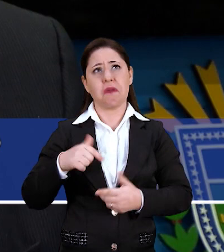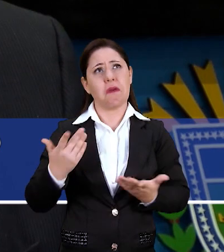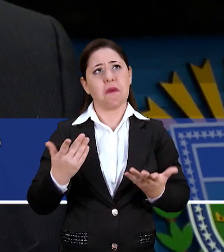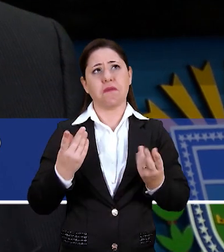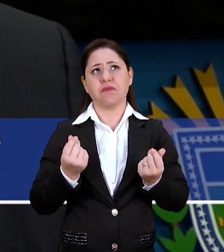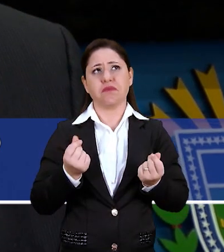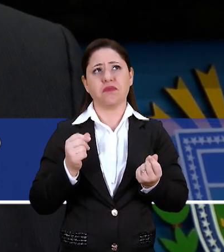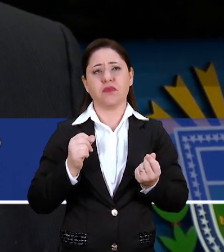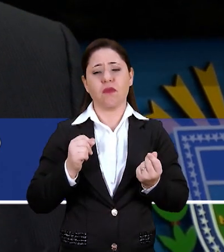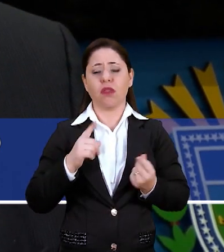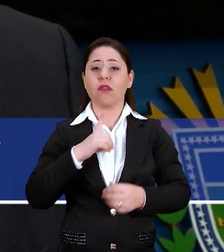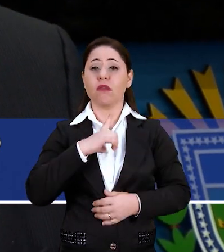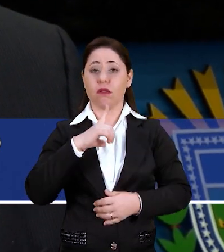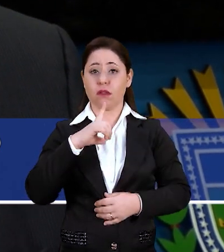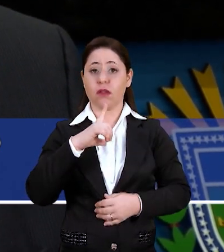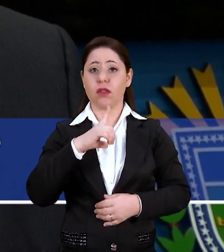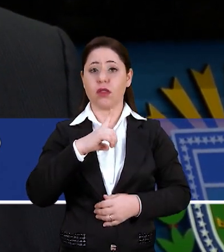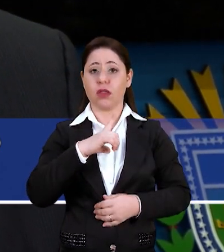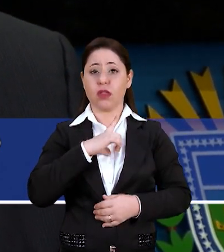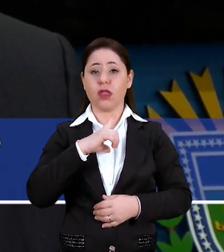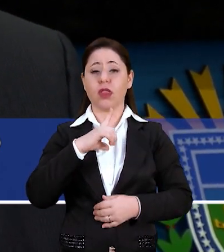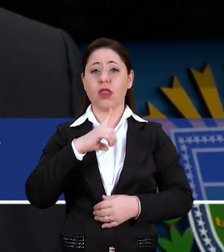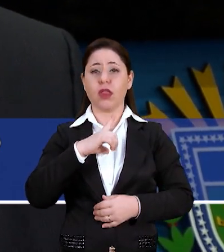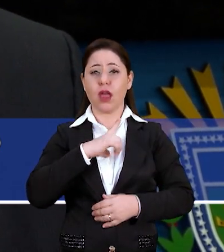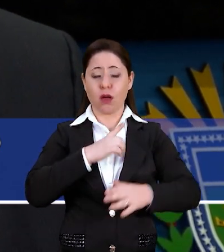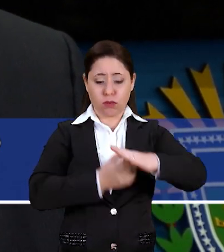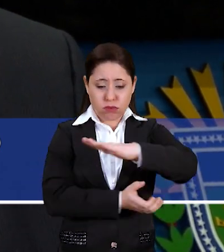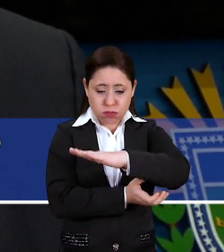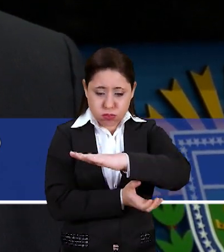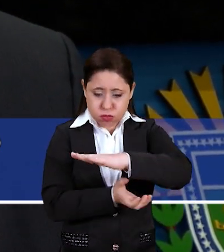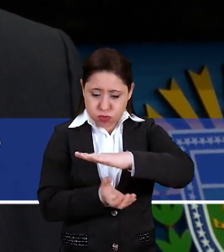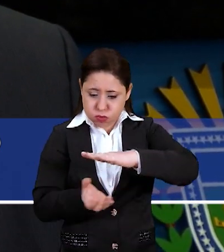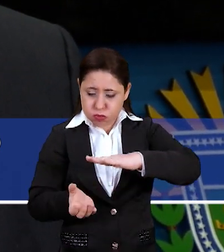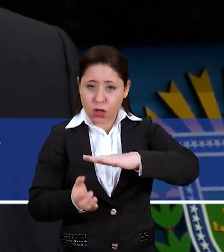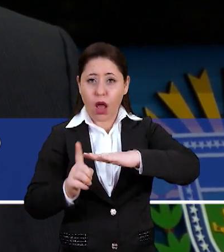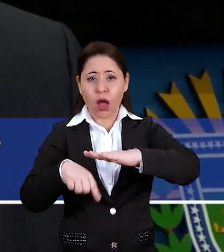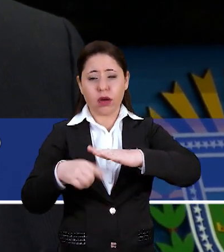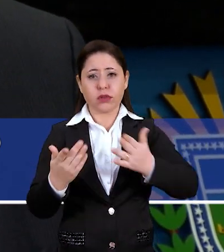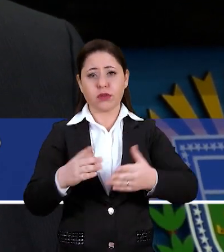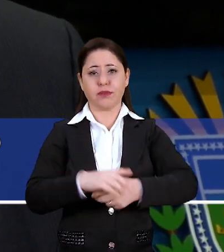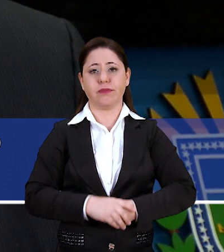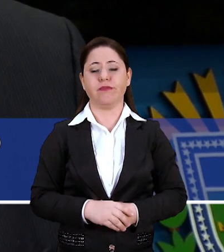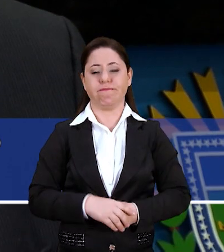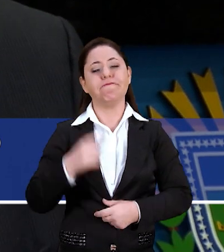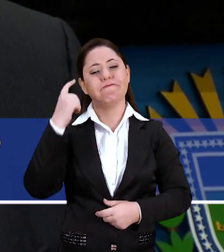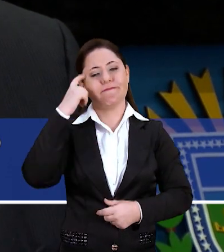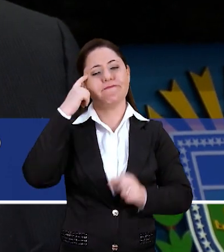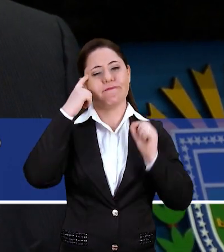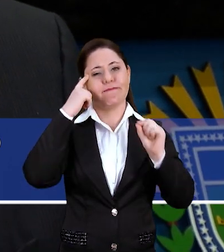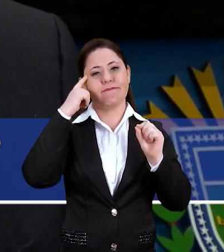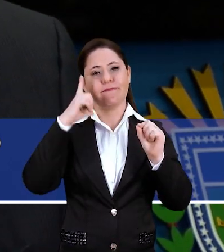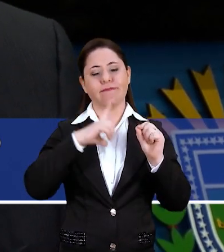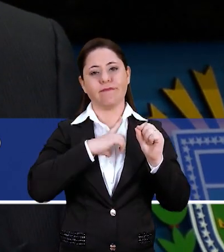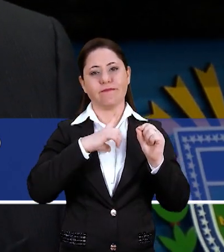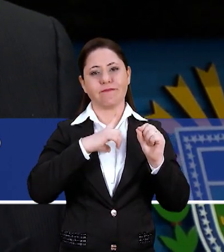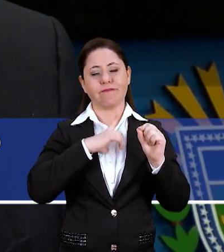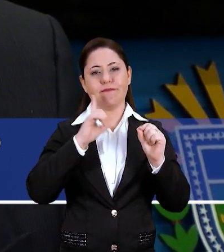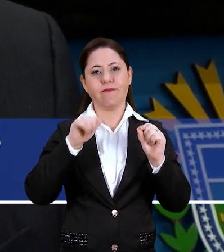enfim, nós temos o saneamento, né? Então, eu acho que nós